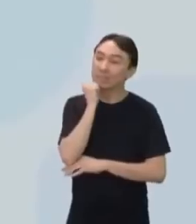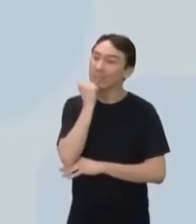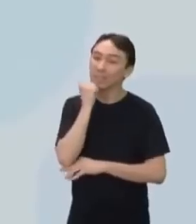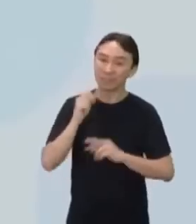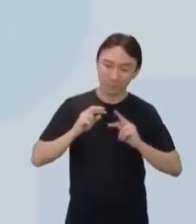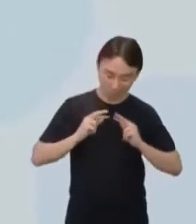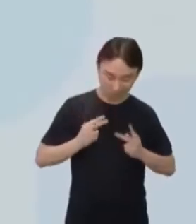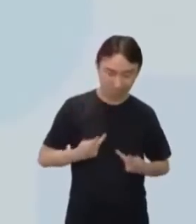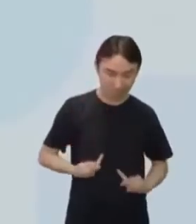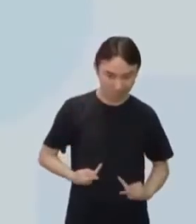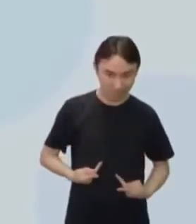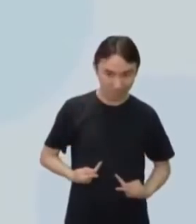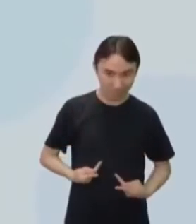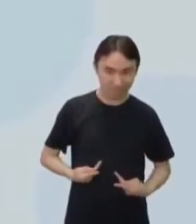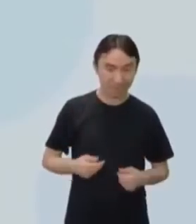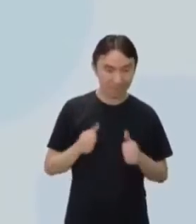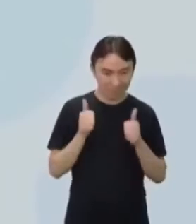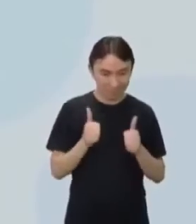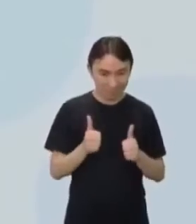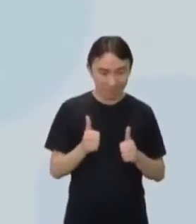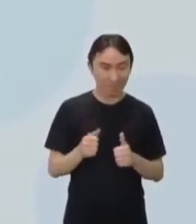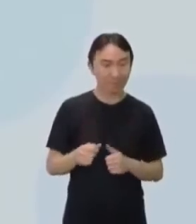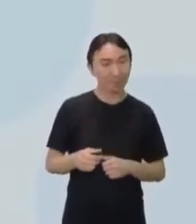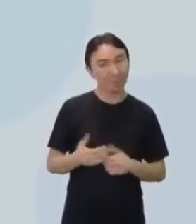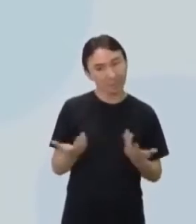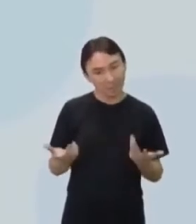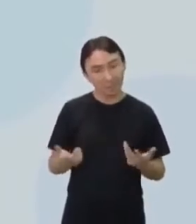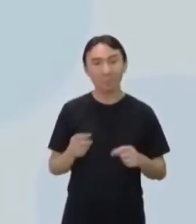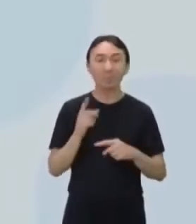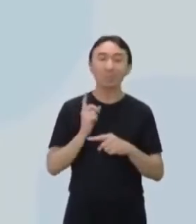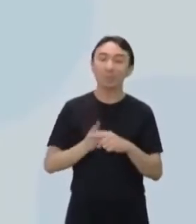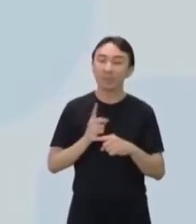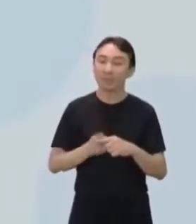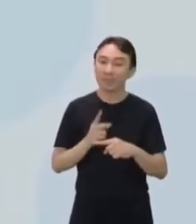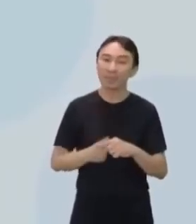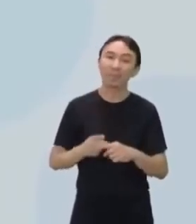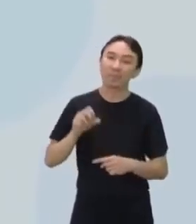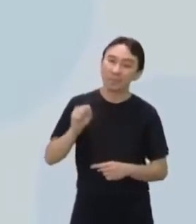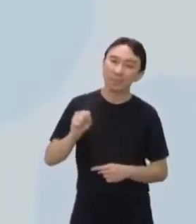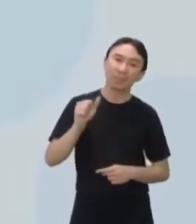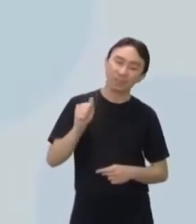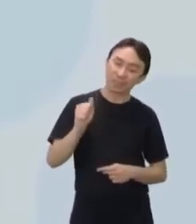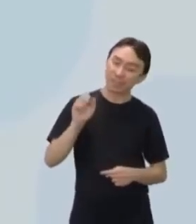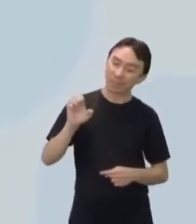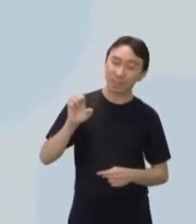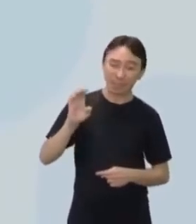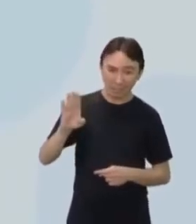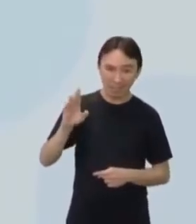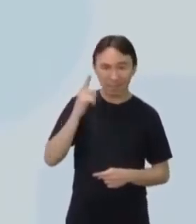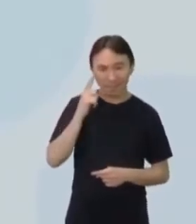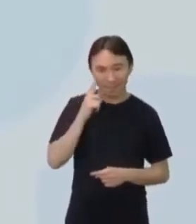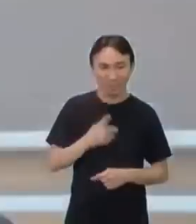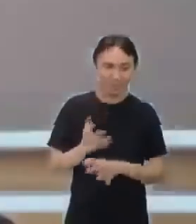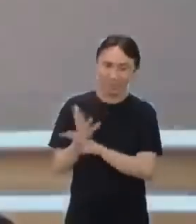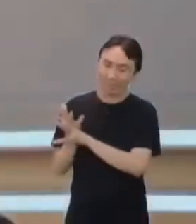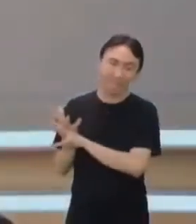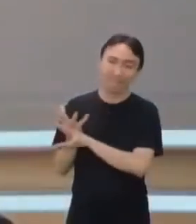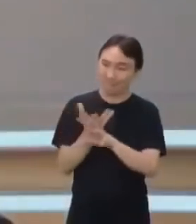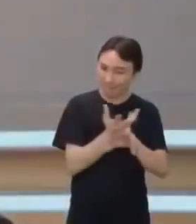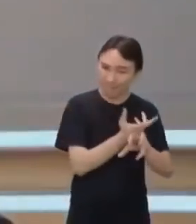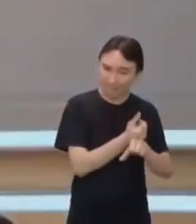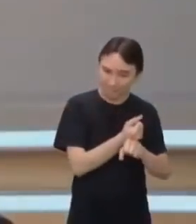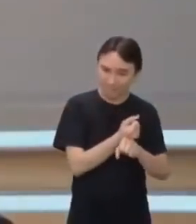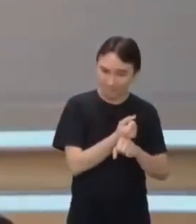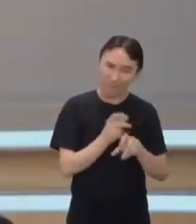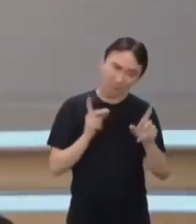tendência é que o SAEB vai incorporando cada vez mais uma análise interdisciplinar, né, de áreas de conhecimento, assim